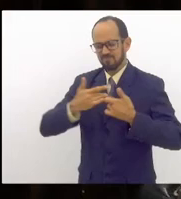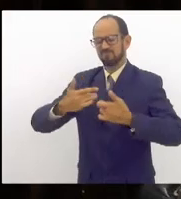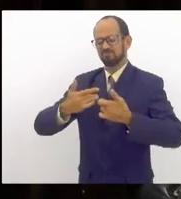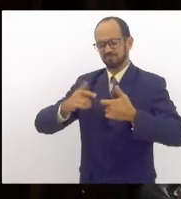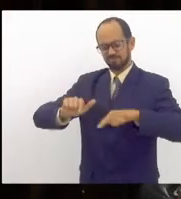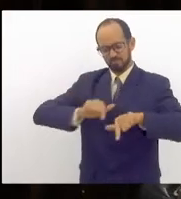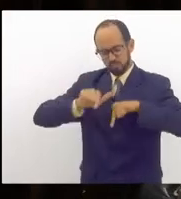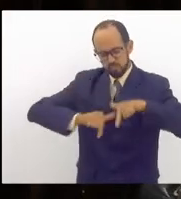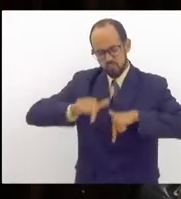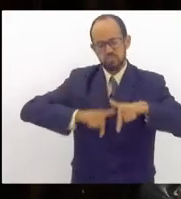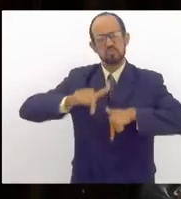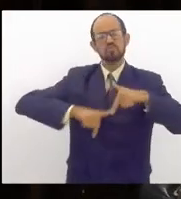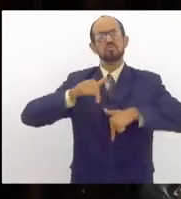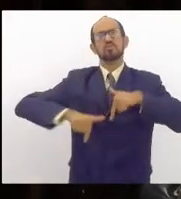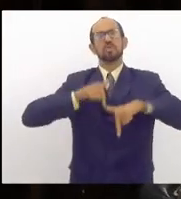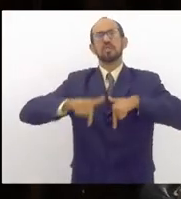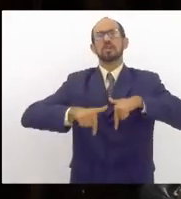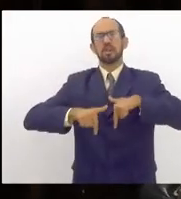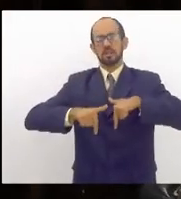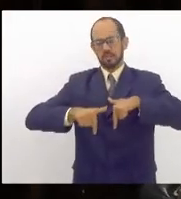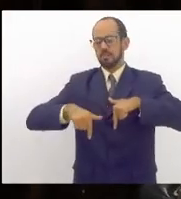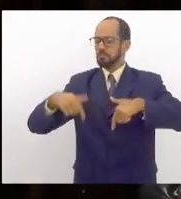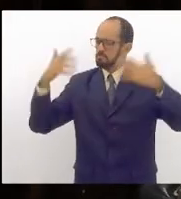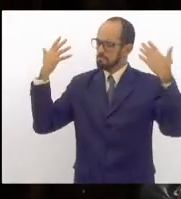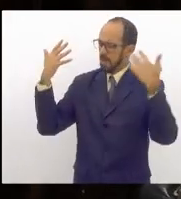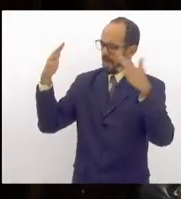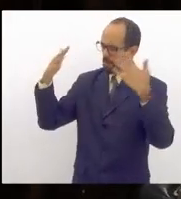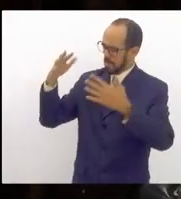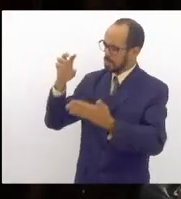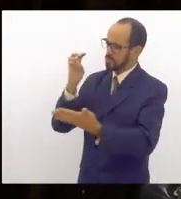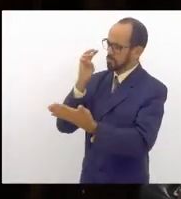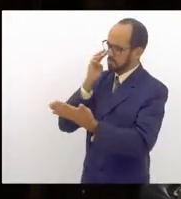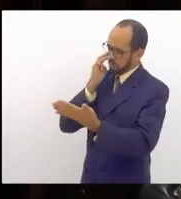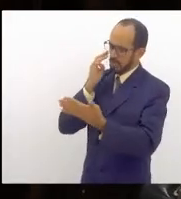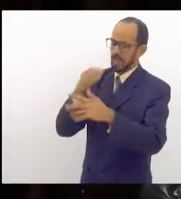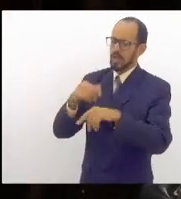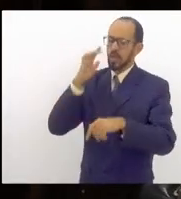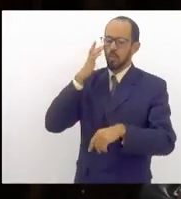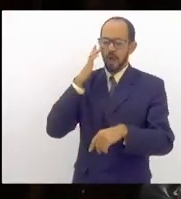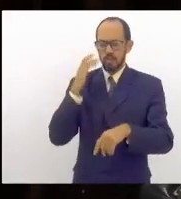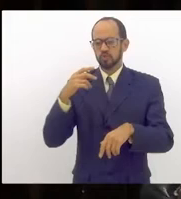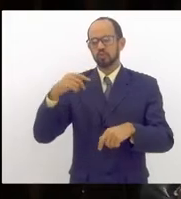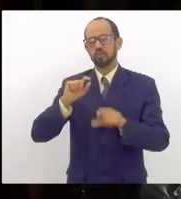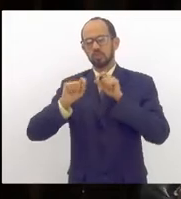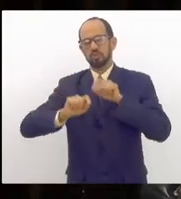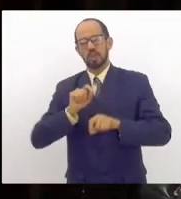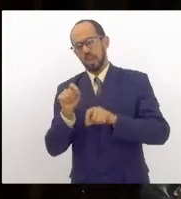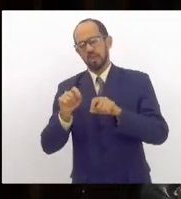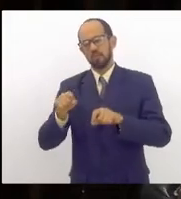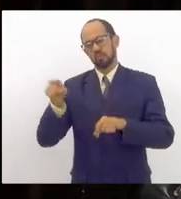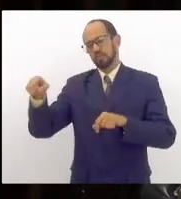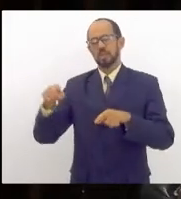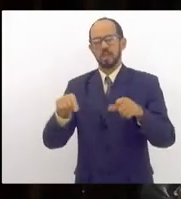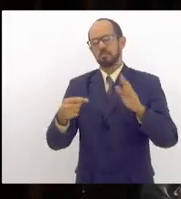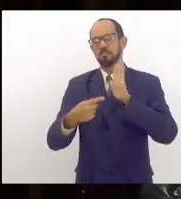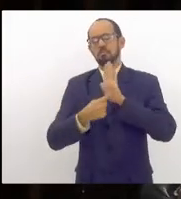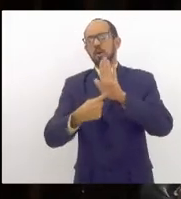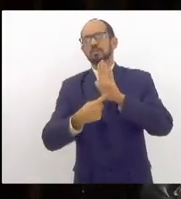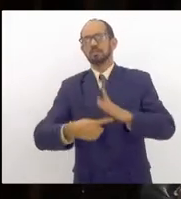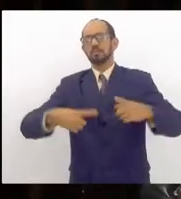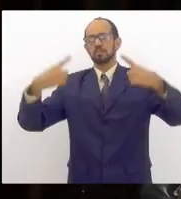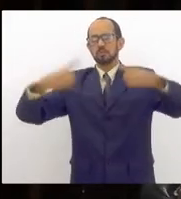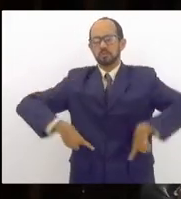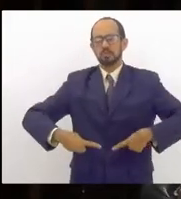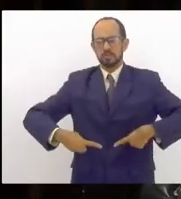resultado de um trabalho tão ardo tão Mônica parabéns eu acho que você você tem aqui traz para nós também os desafios